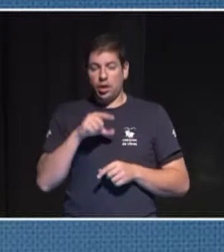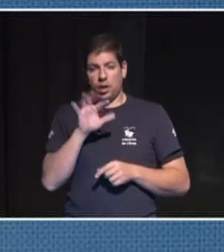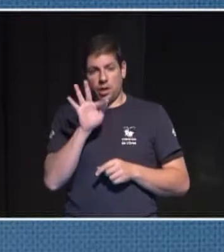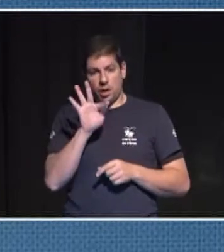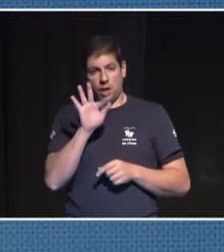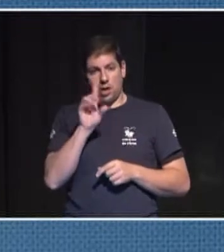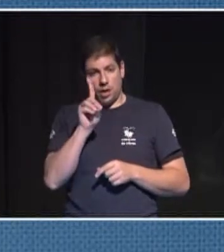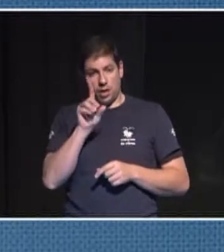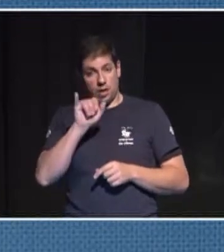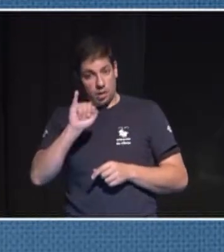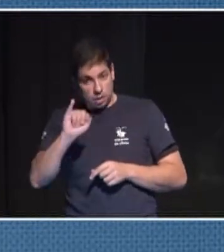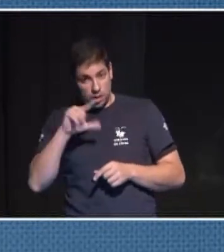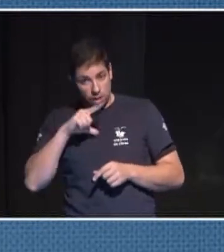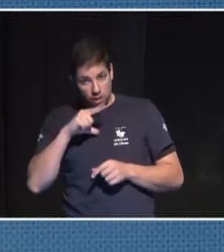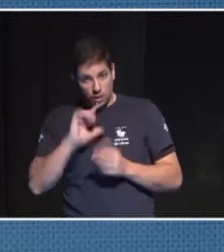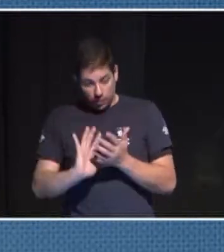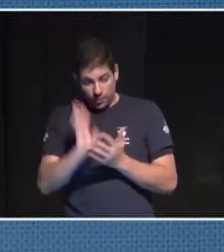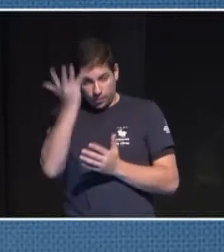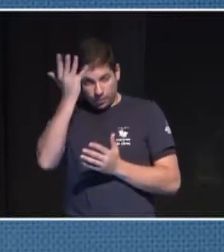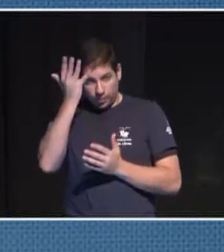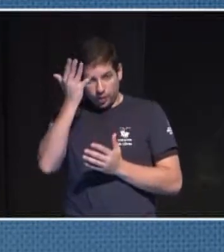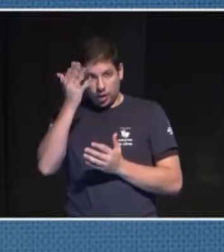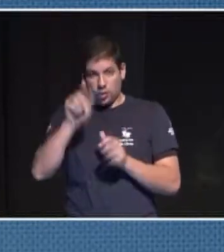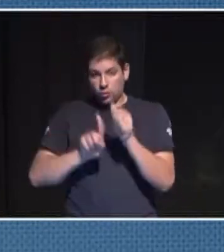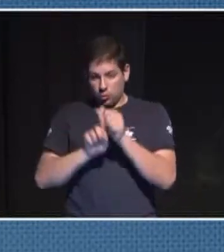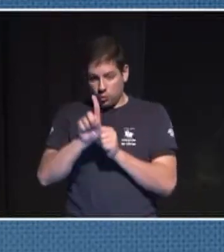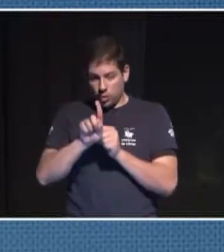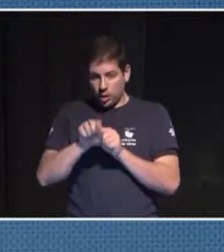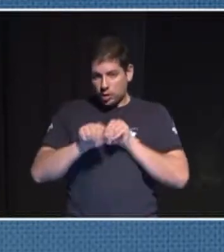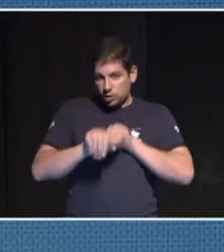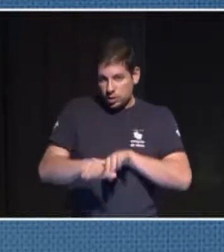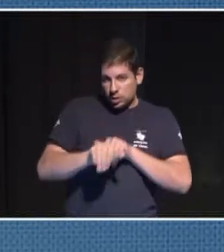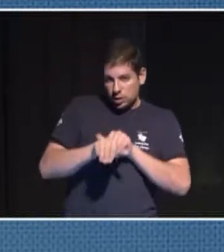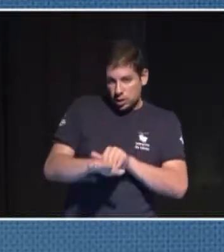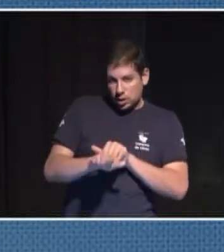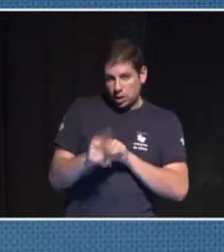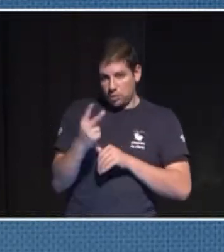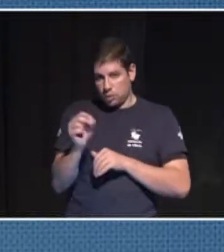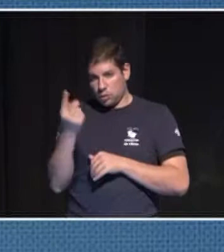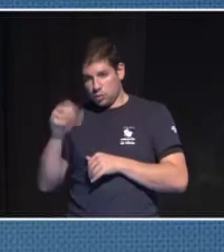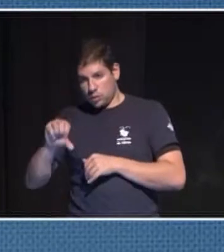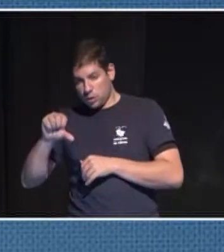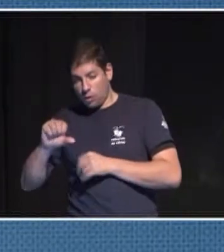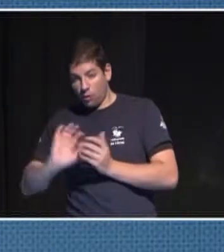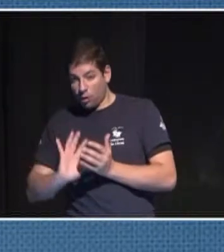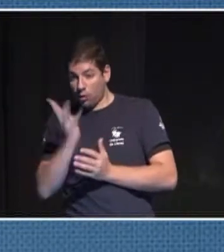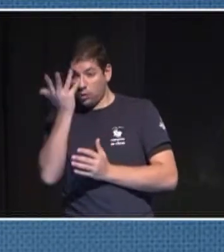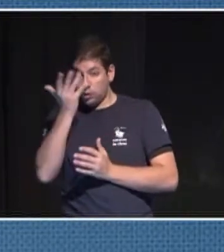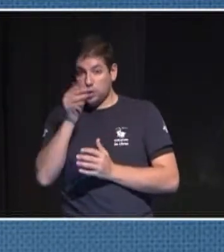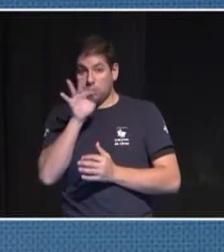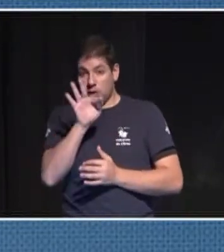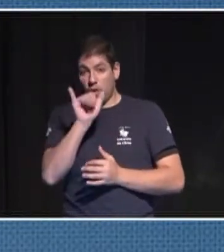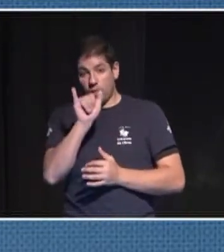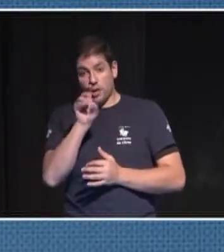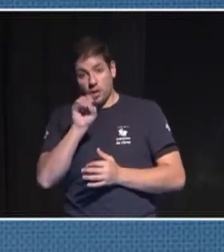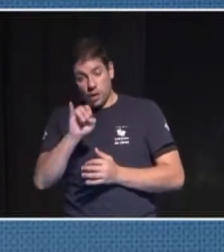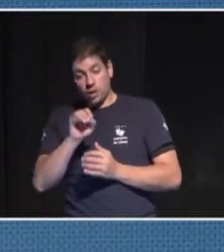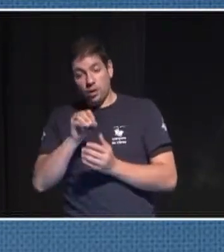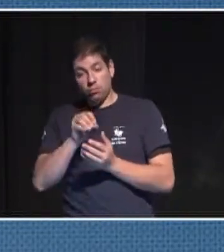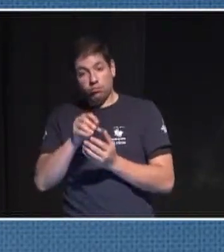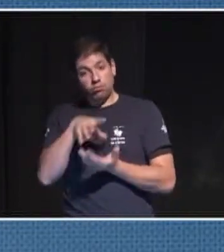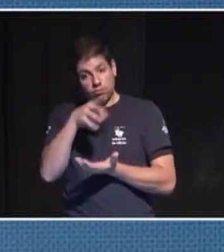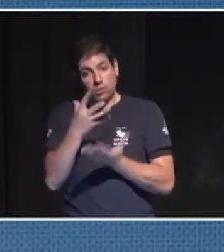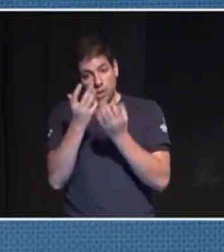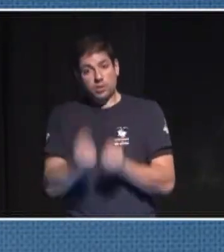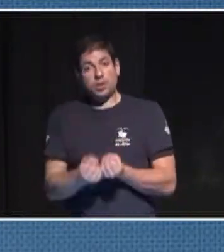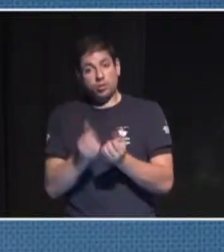que ocorreu em setembro do semestre passado, é bem recente, em setembro de 2019, e a aprovação na Anvisa,